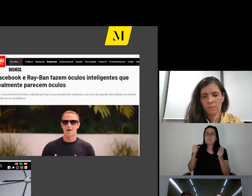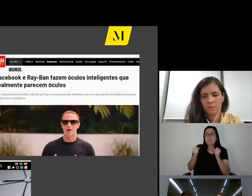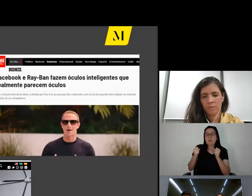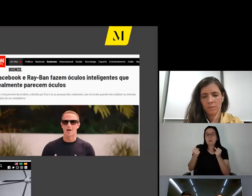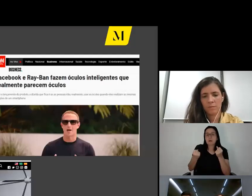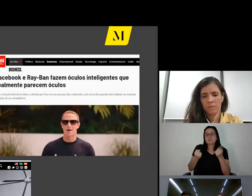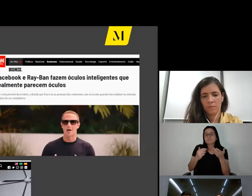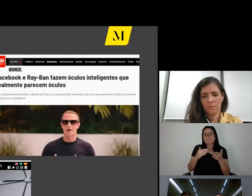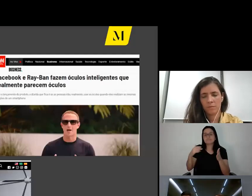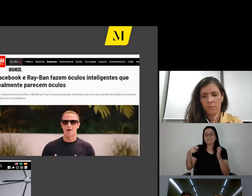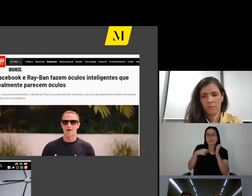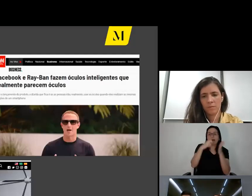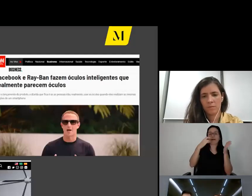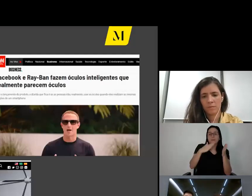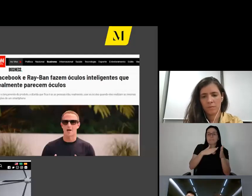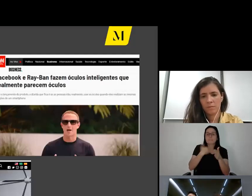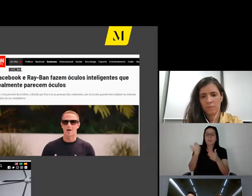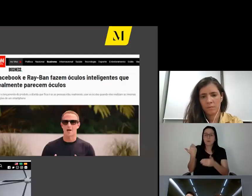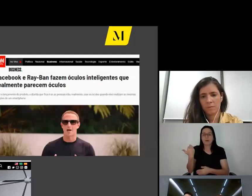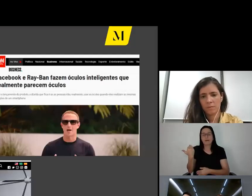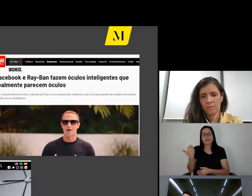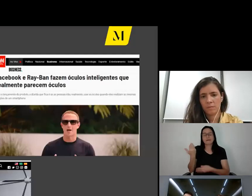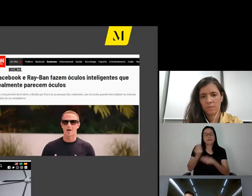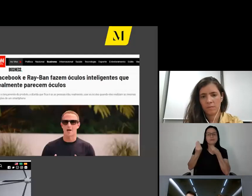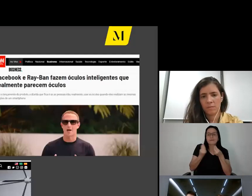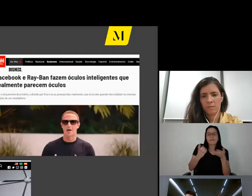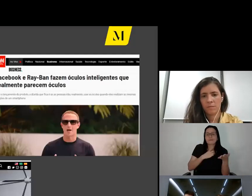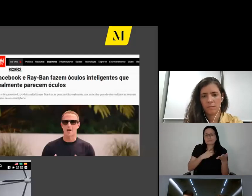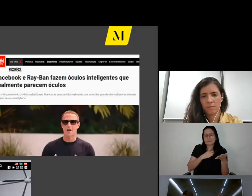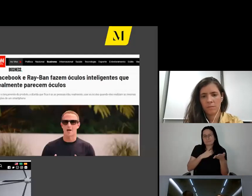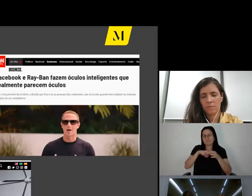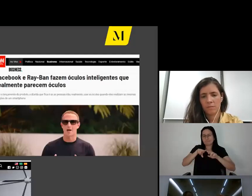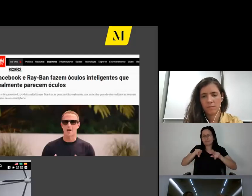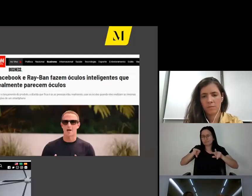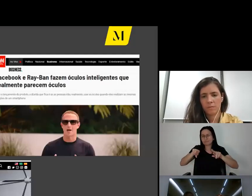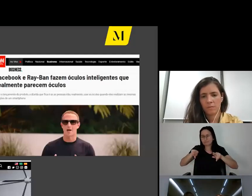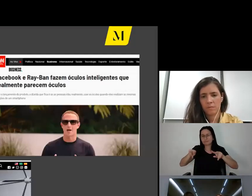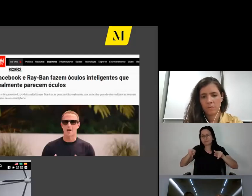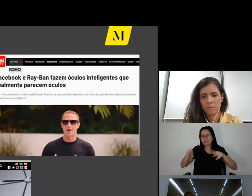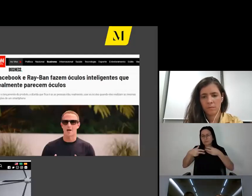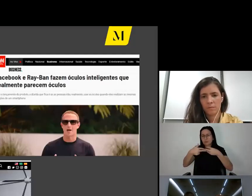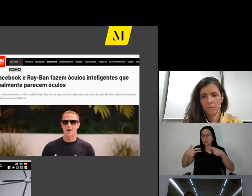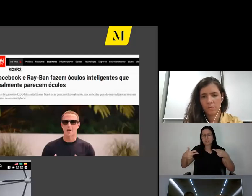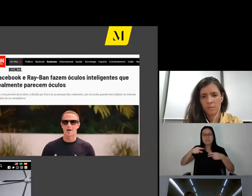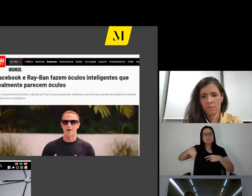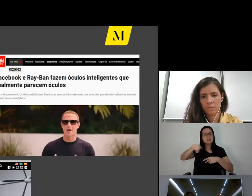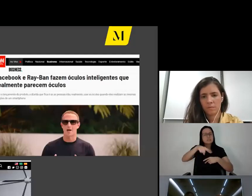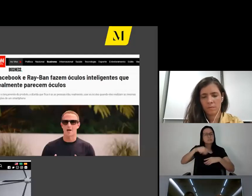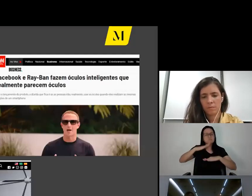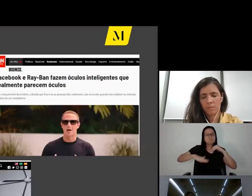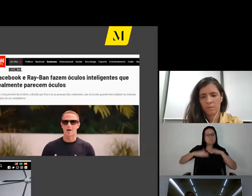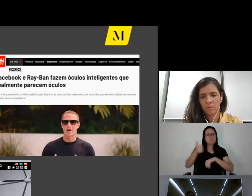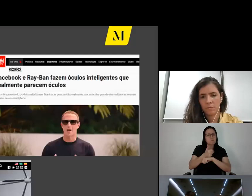morte da pessoa que ele colide. Então, são essas questões que o profissional do futuro na área do direito,